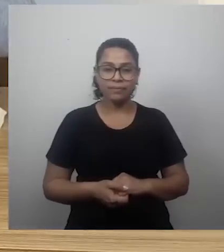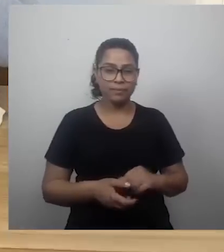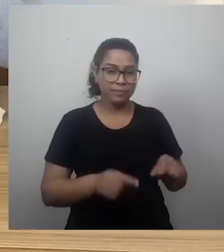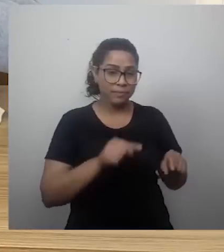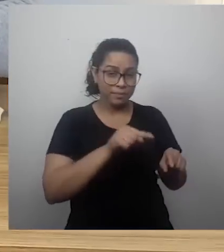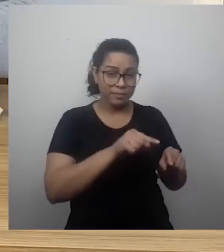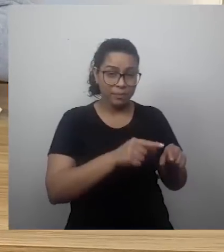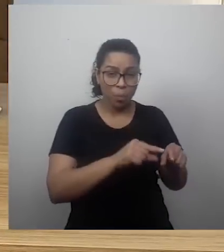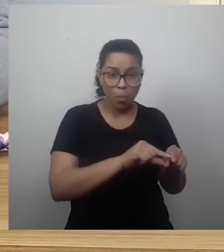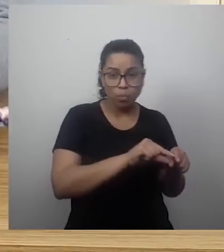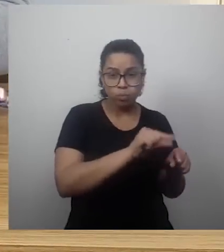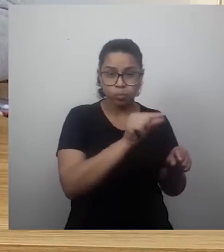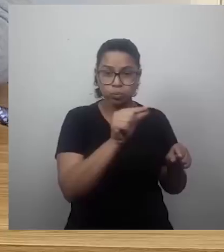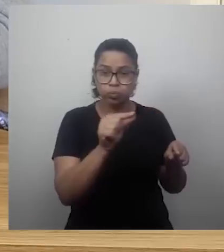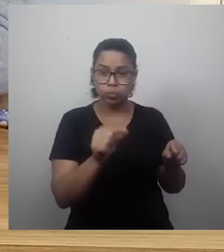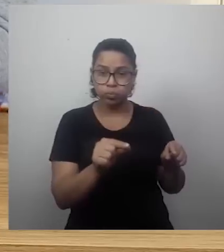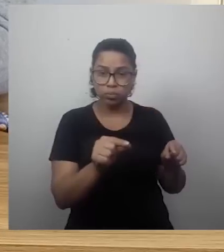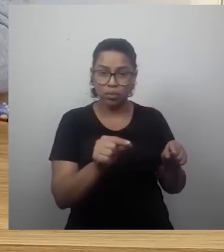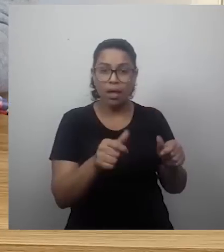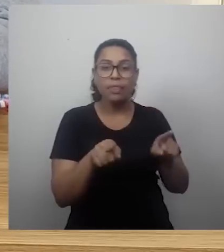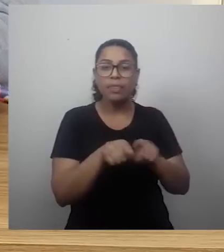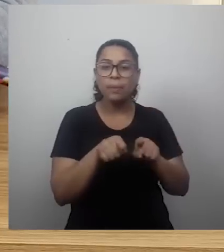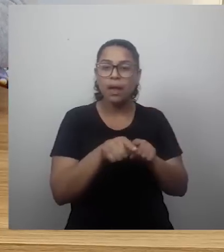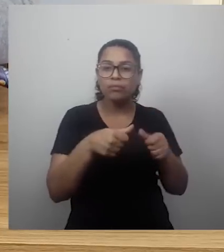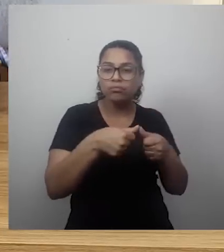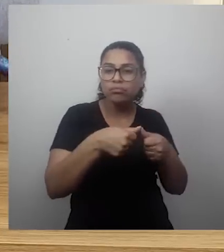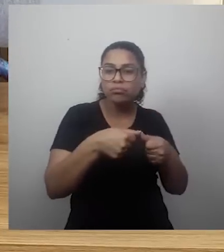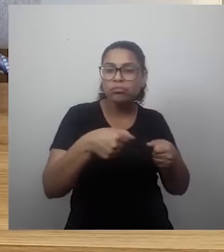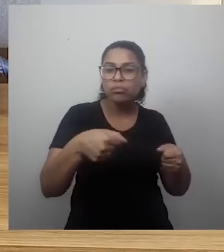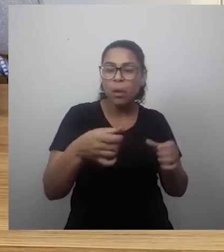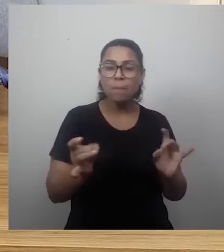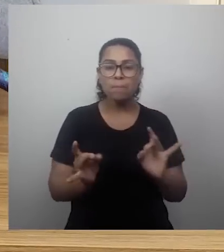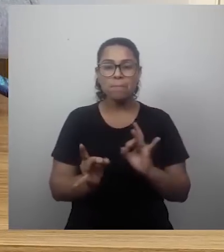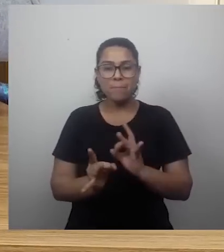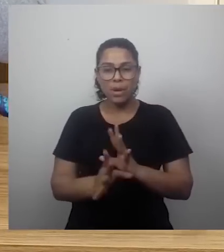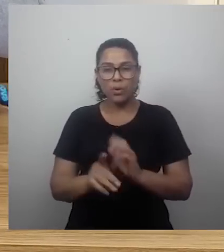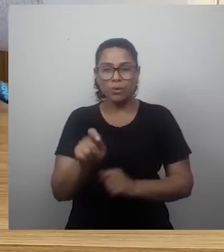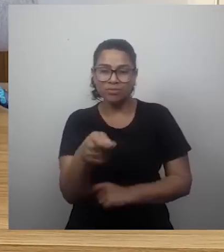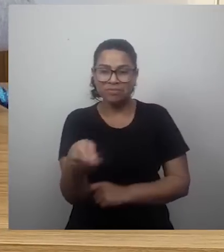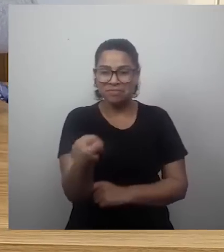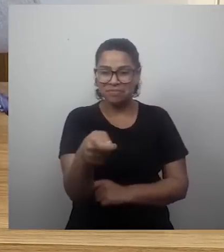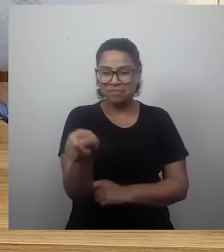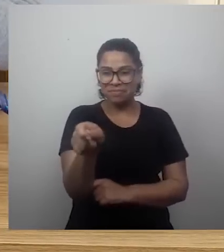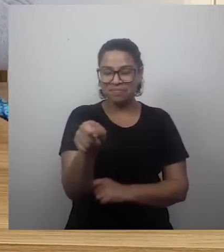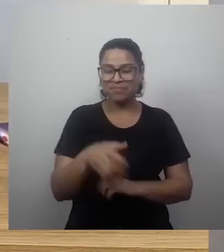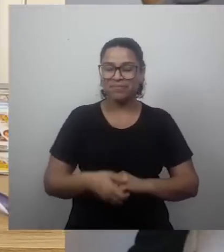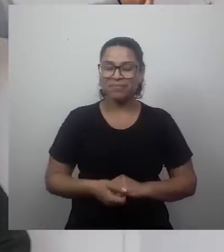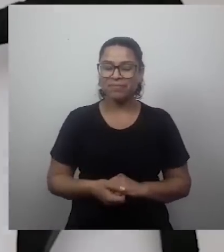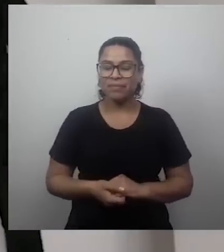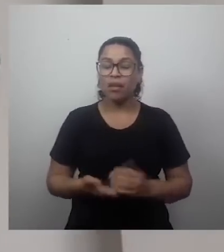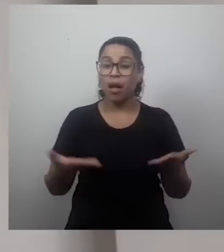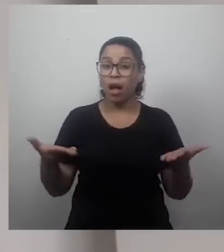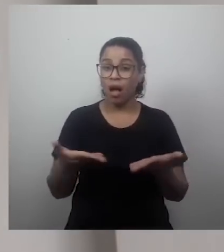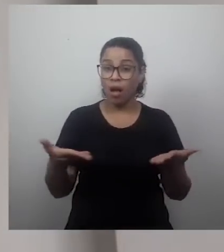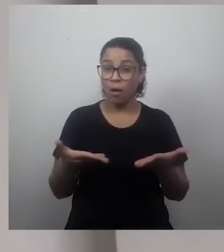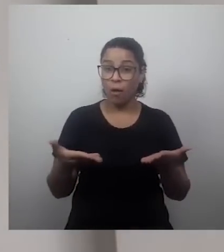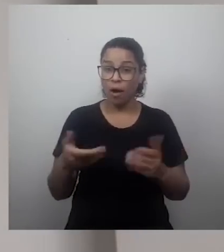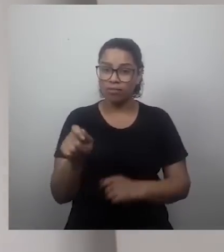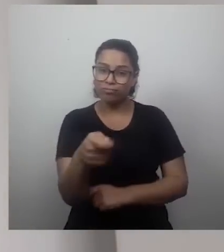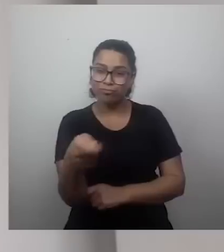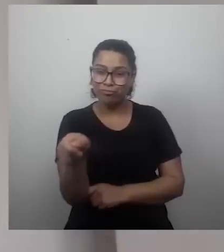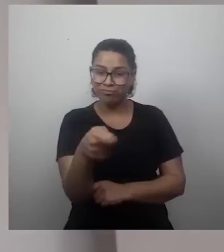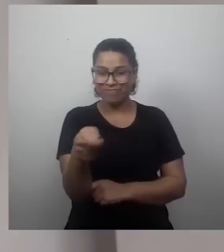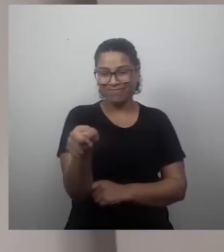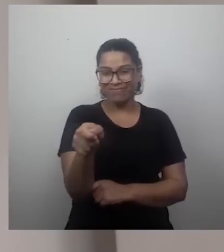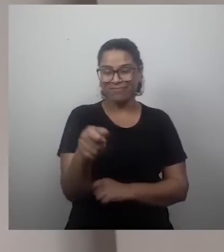Enrolei a base e também prendi com fita adesiva, estando assim pronto o meu florete para a luta. Agora é a